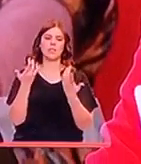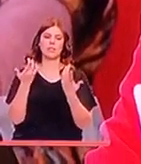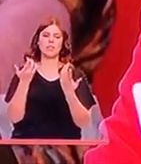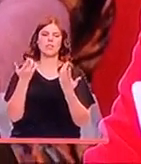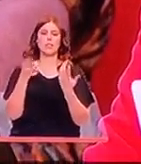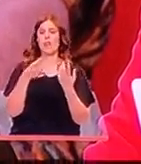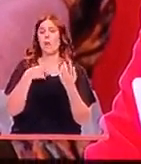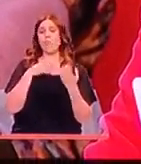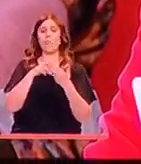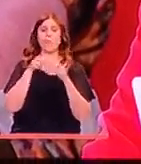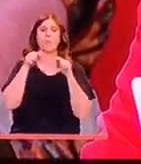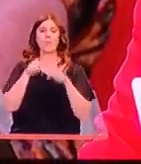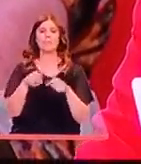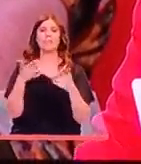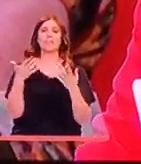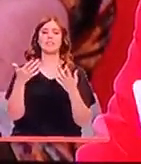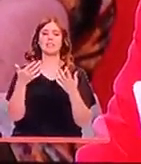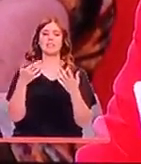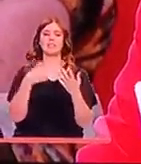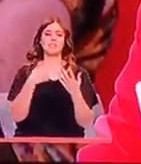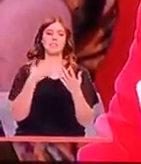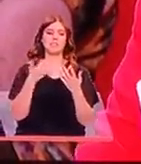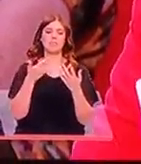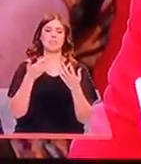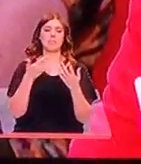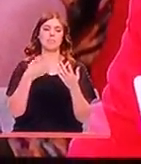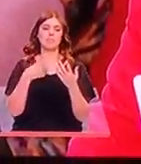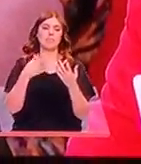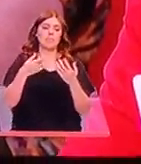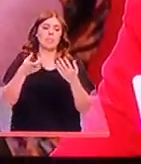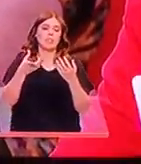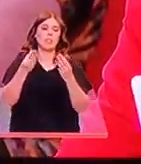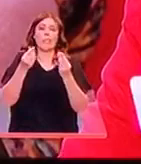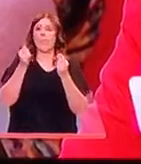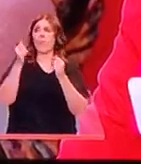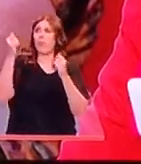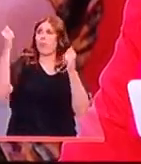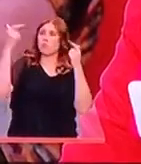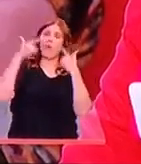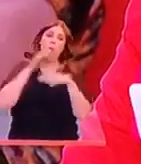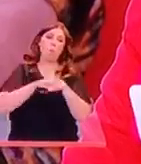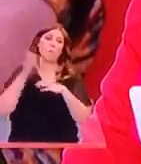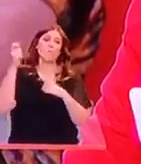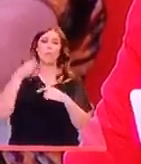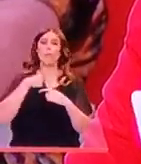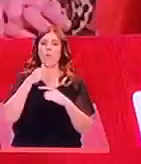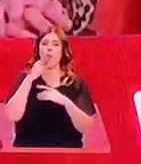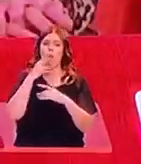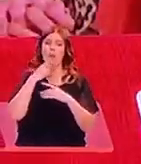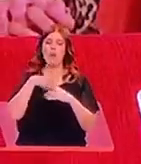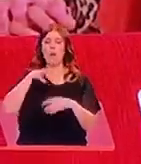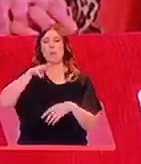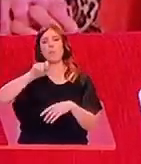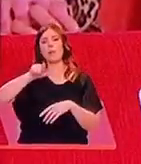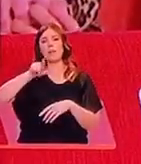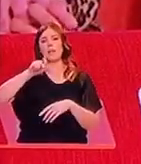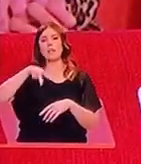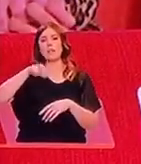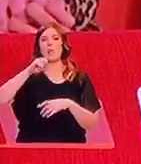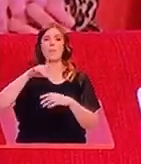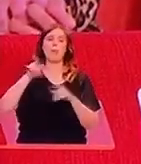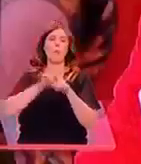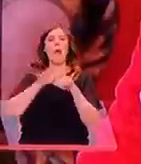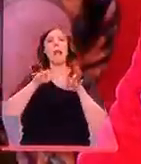essa patologia que vem do sol, né? Que vem do sol. Eu sou muito clarinho, adoro o sol. Então, isto é um melanoma. Um melanoma. É um câncer da